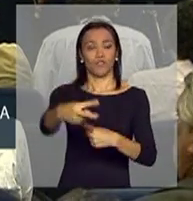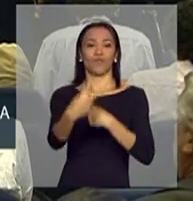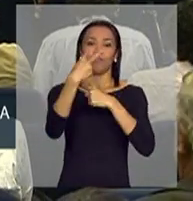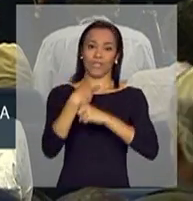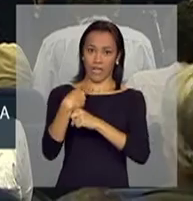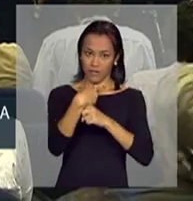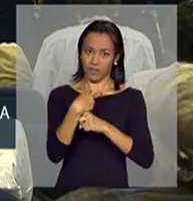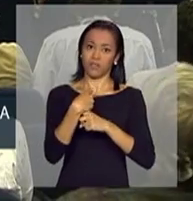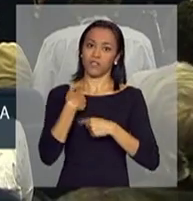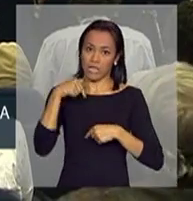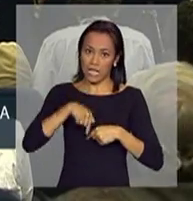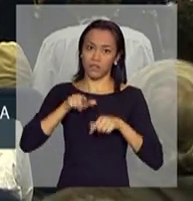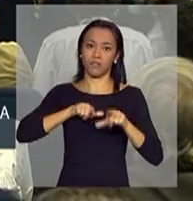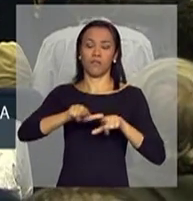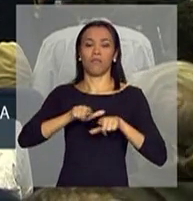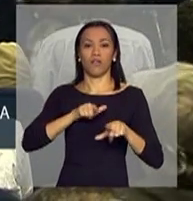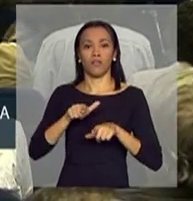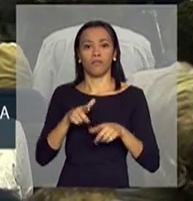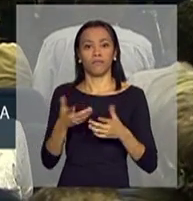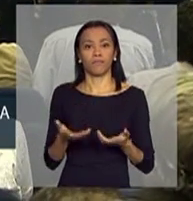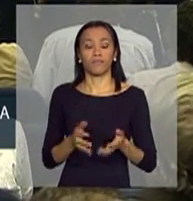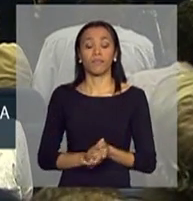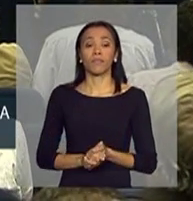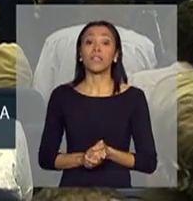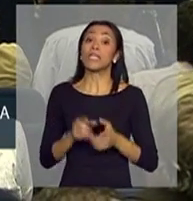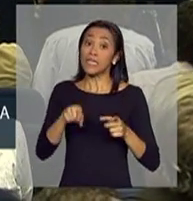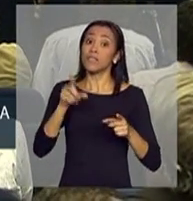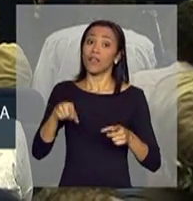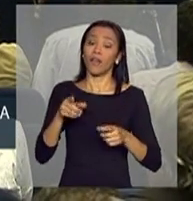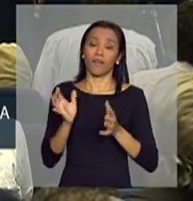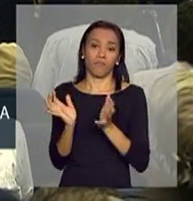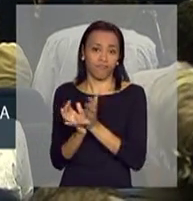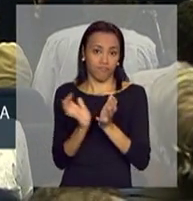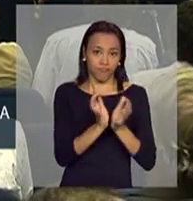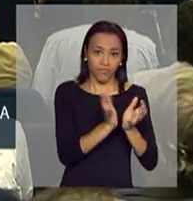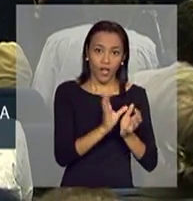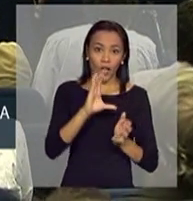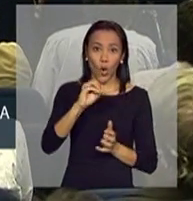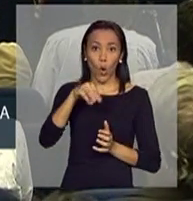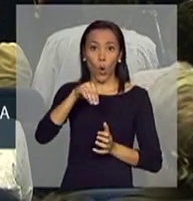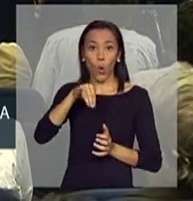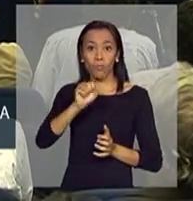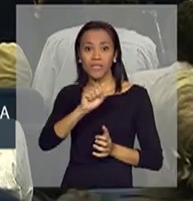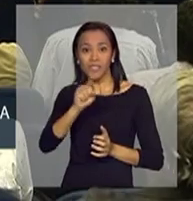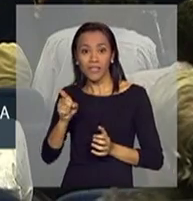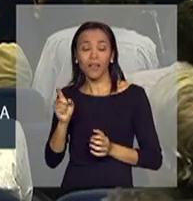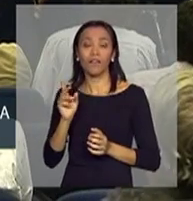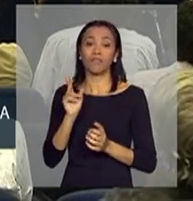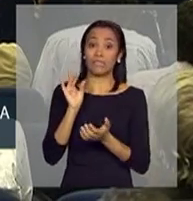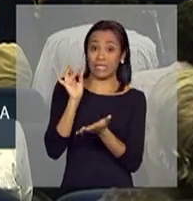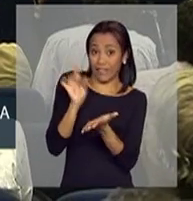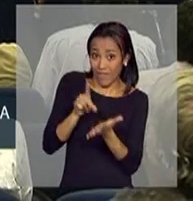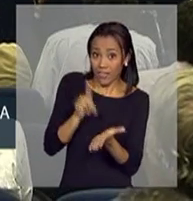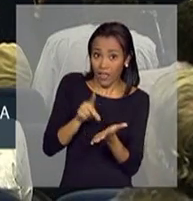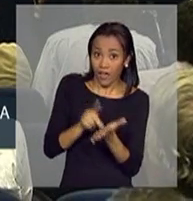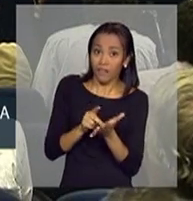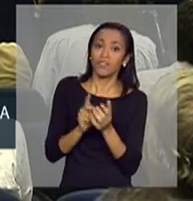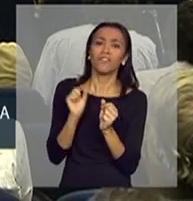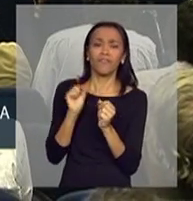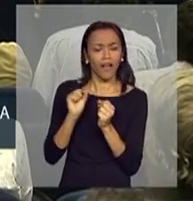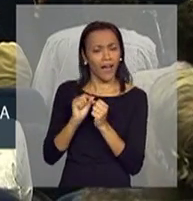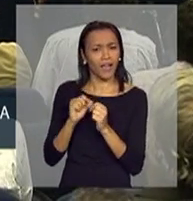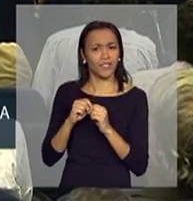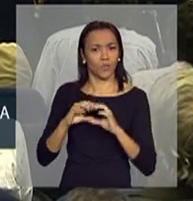nota de rodapé. Isso é o que todas as comissões da verdade, as 40 que nos precederam, fazem. Deve haver,